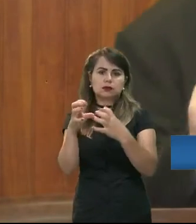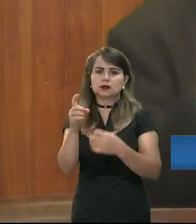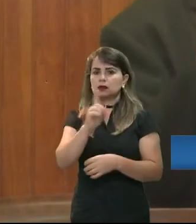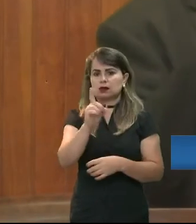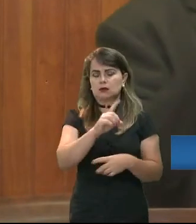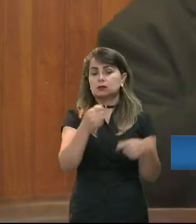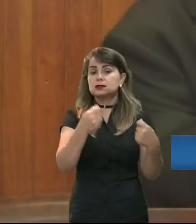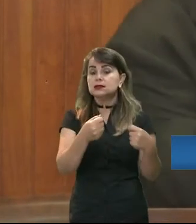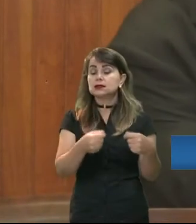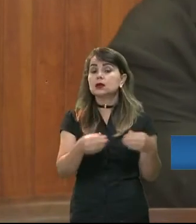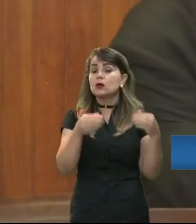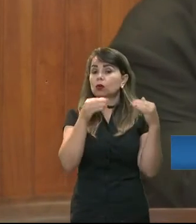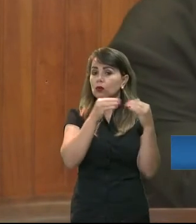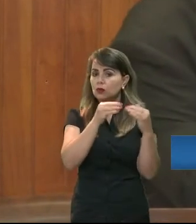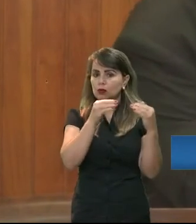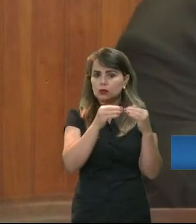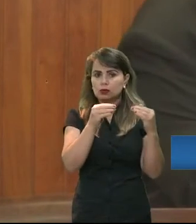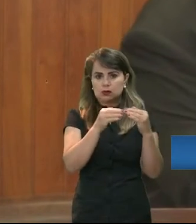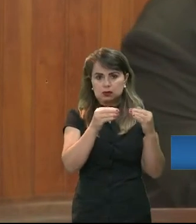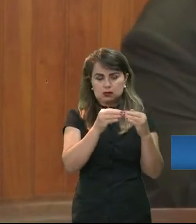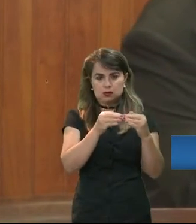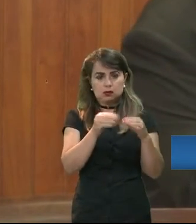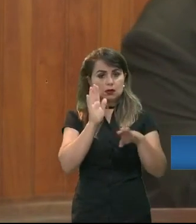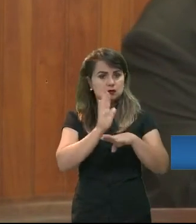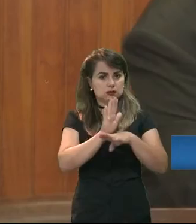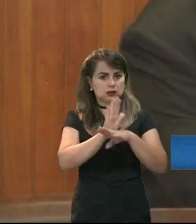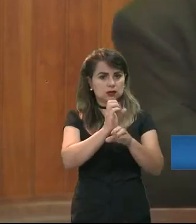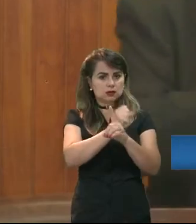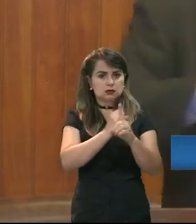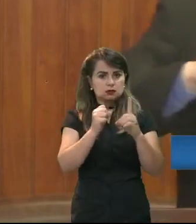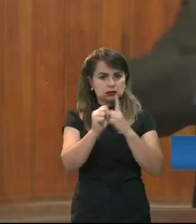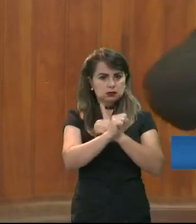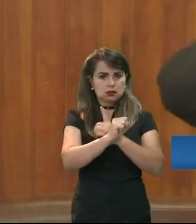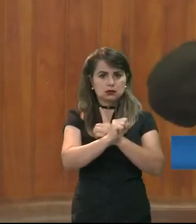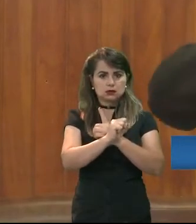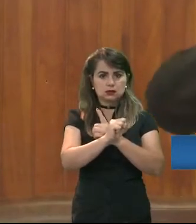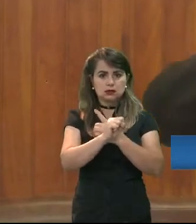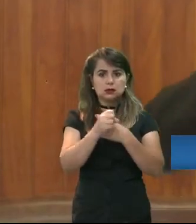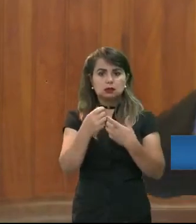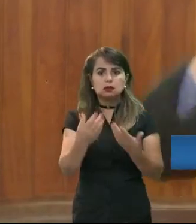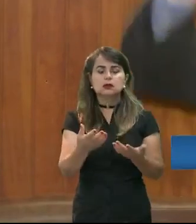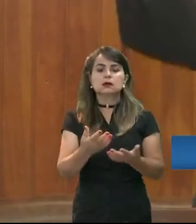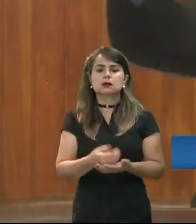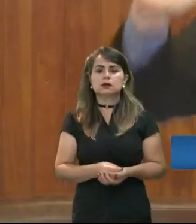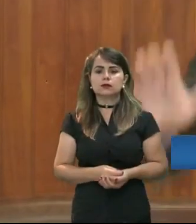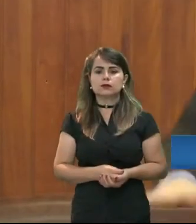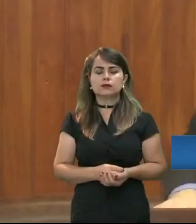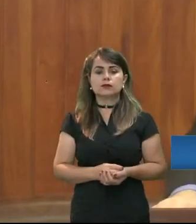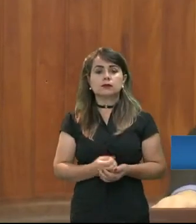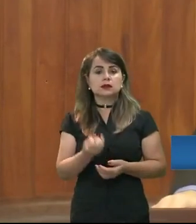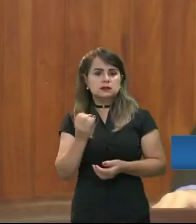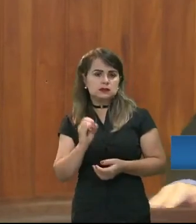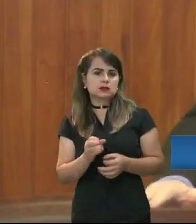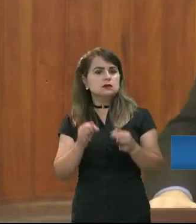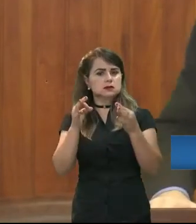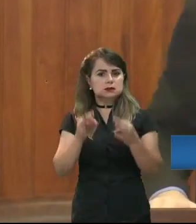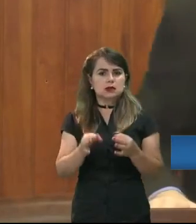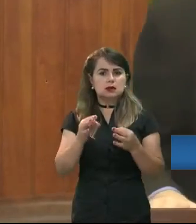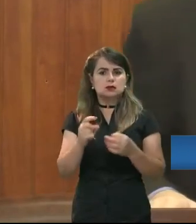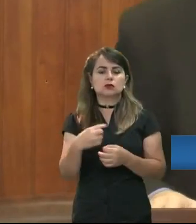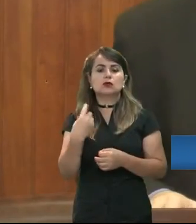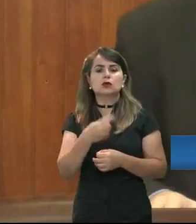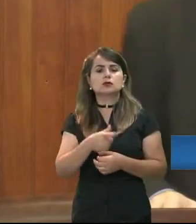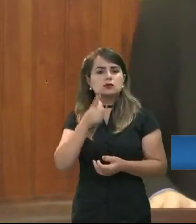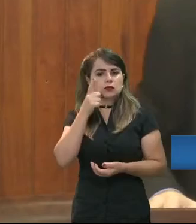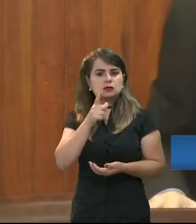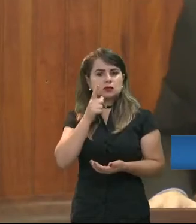entendimento pró-sociedade, seja como for. Está tudo certo, nós vamos levar adiante, mas eu acho que nós temos